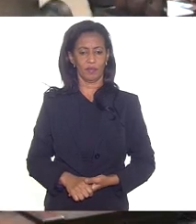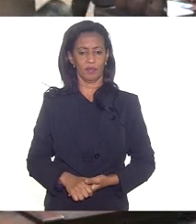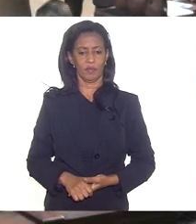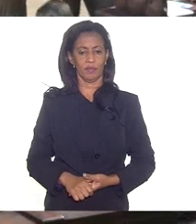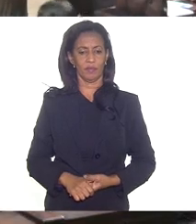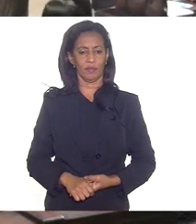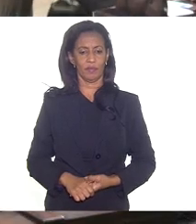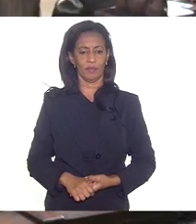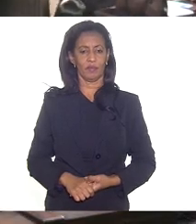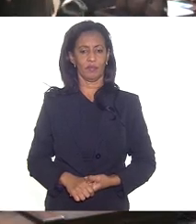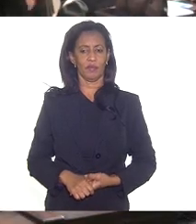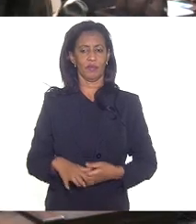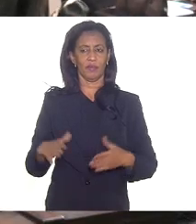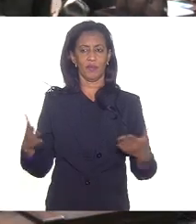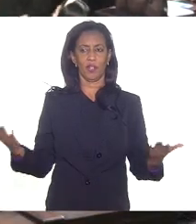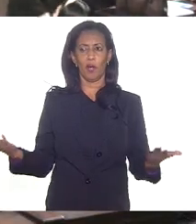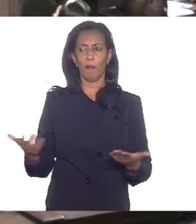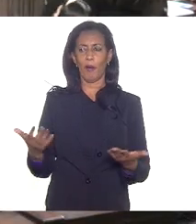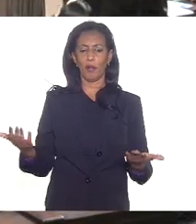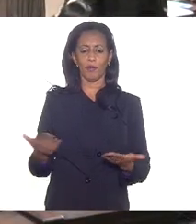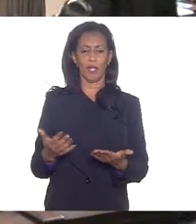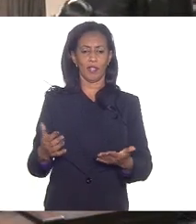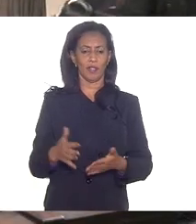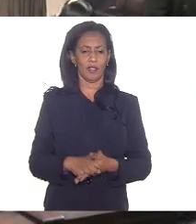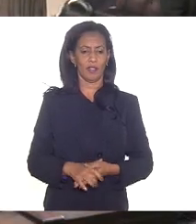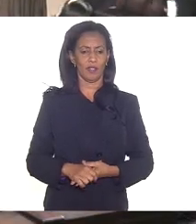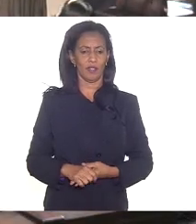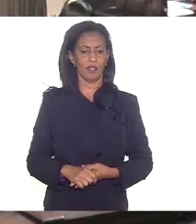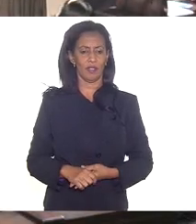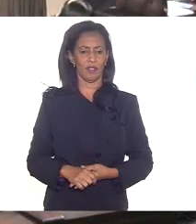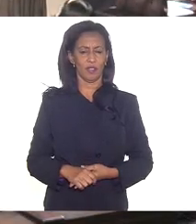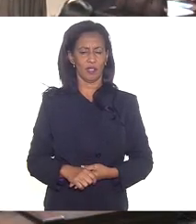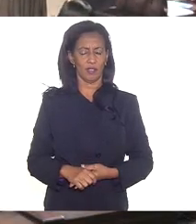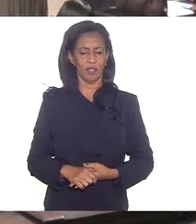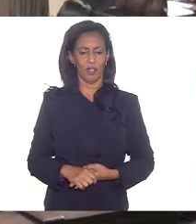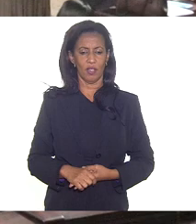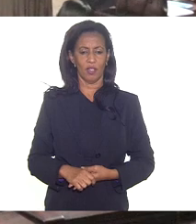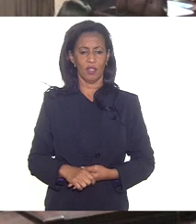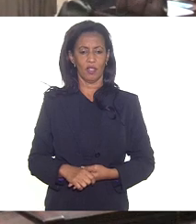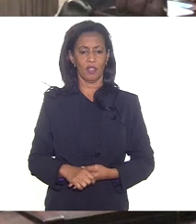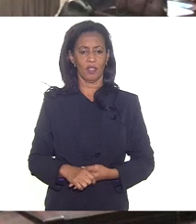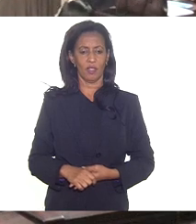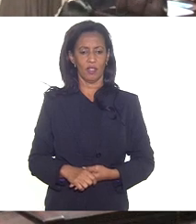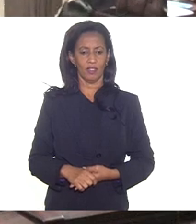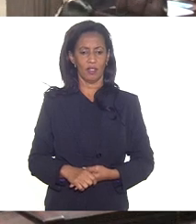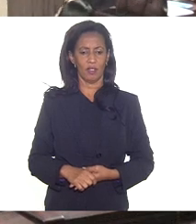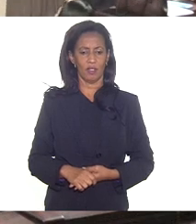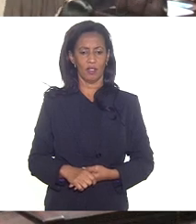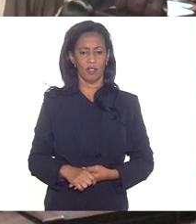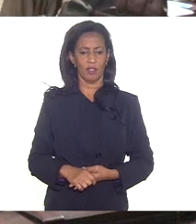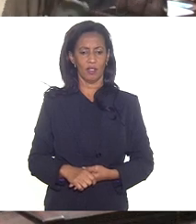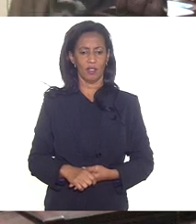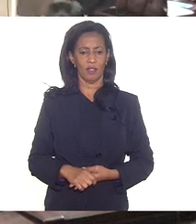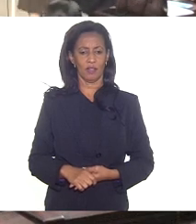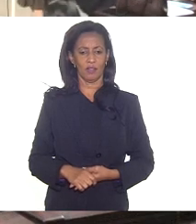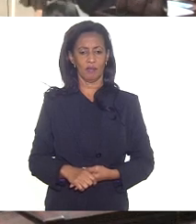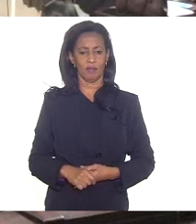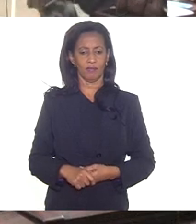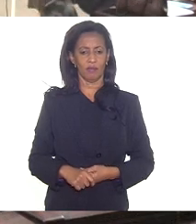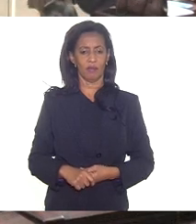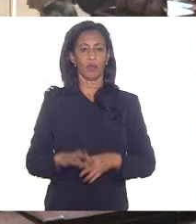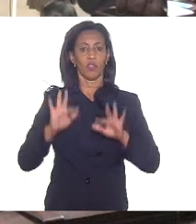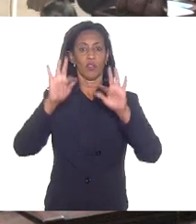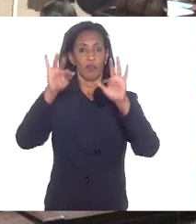para parar com a discussão. Agora, eu não vou ficar sendo sustado, por favor. Não, ele ainda mais defensor de maconha. Está